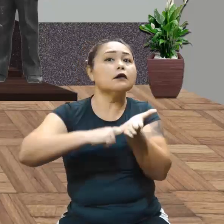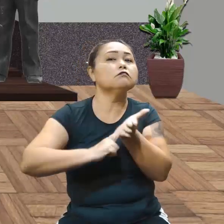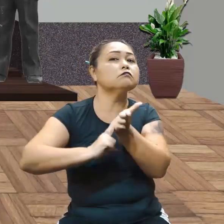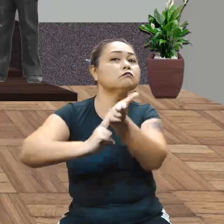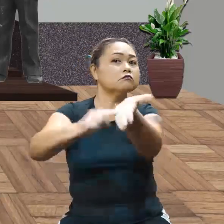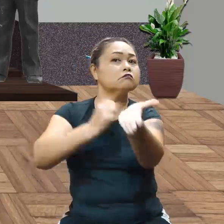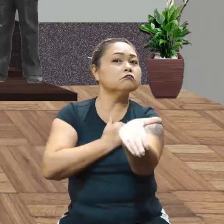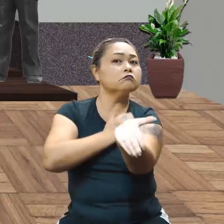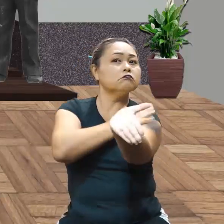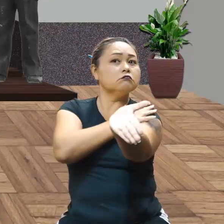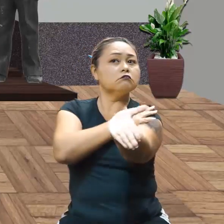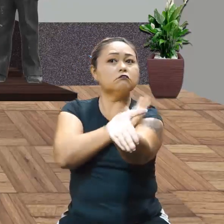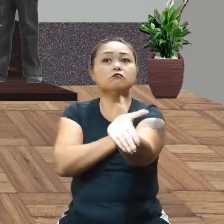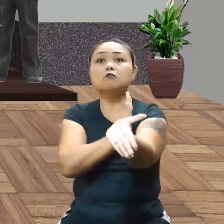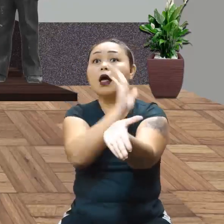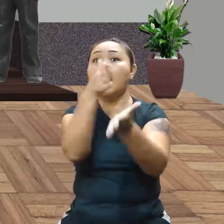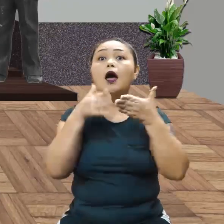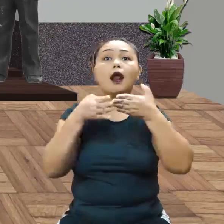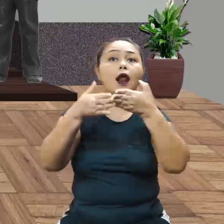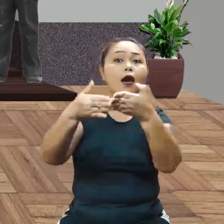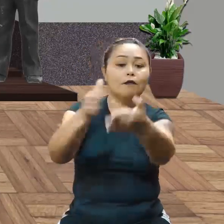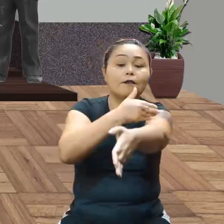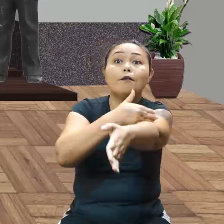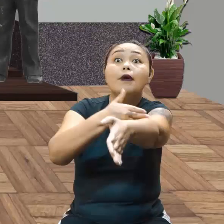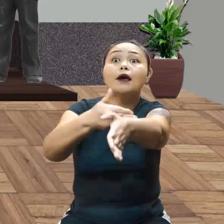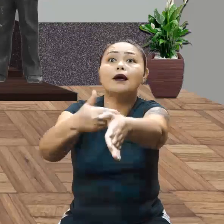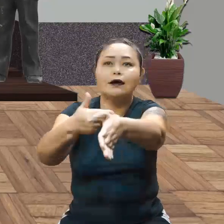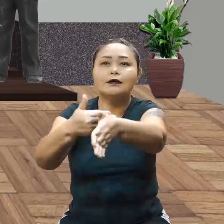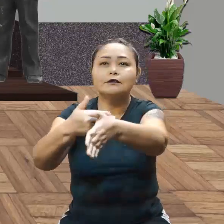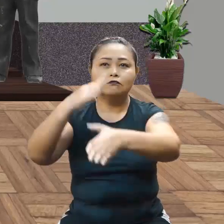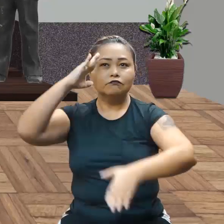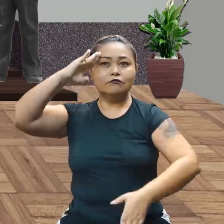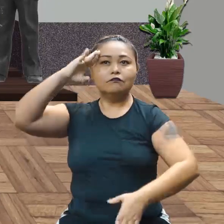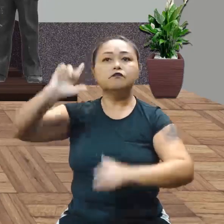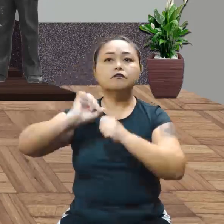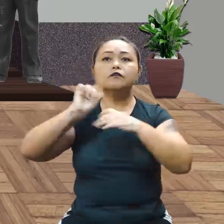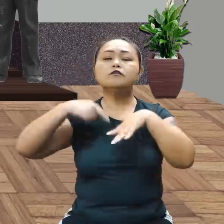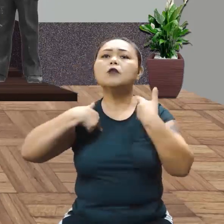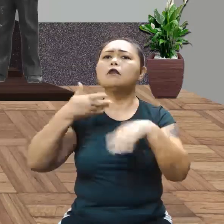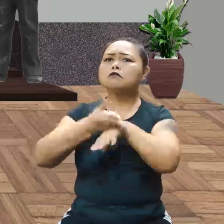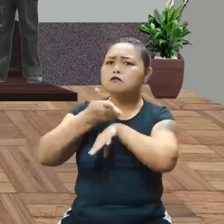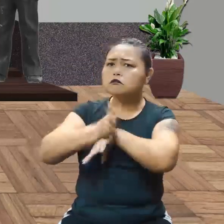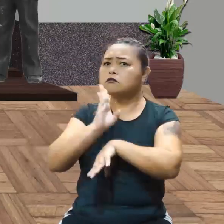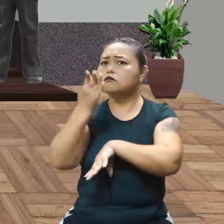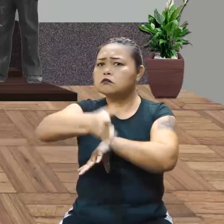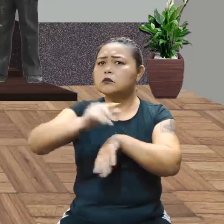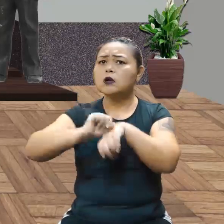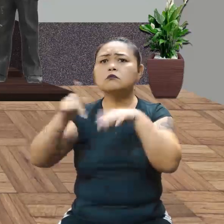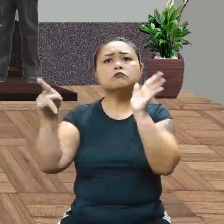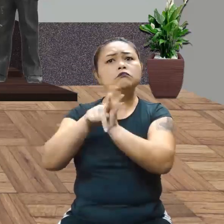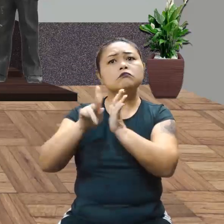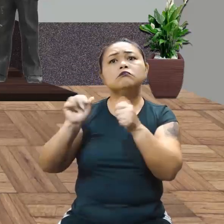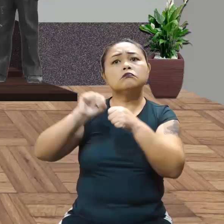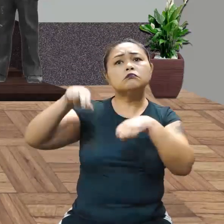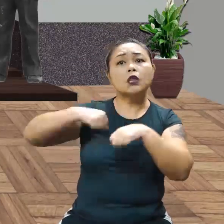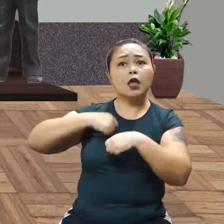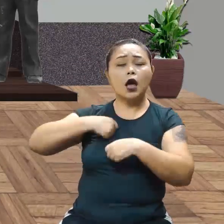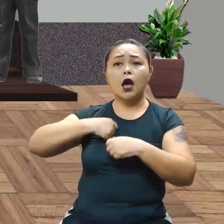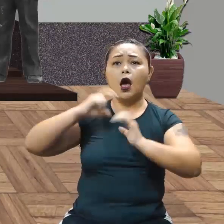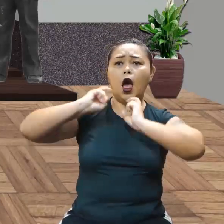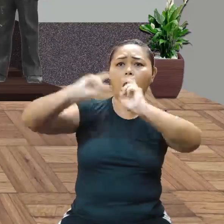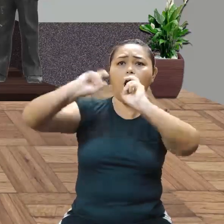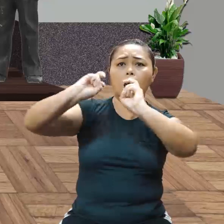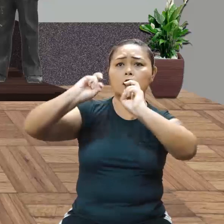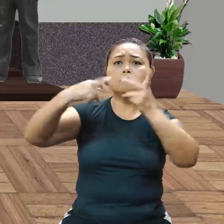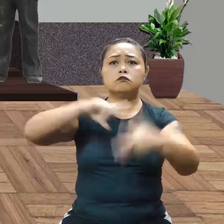dos militares para a Marinha. É ele que leva a carta. Então, ele tem uma participação direta também na proclamação da República.